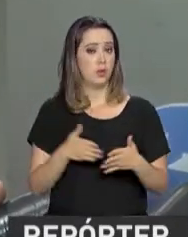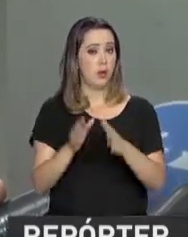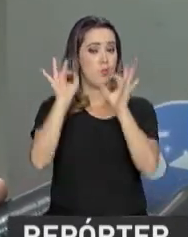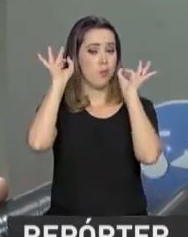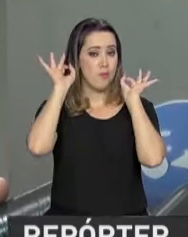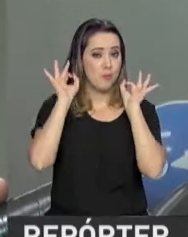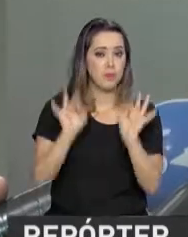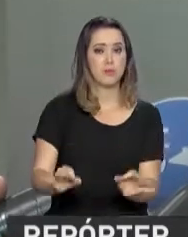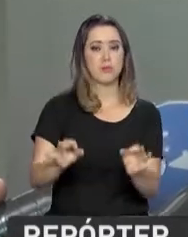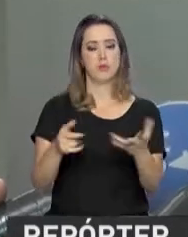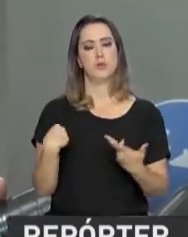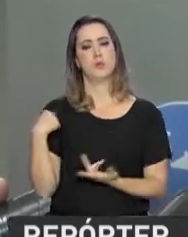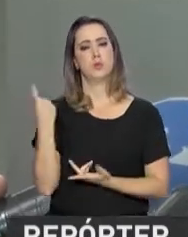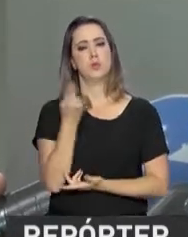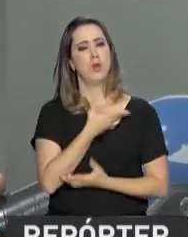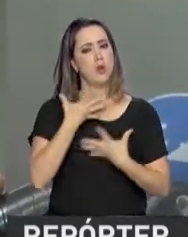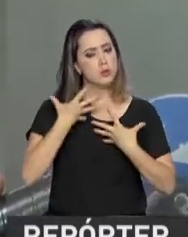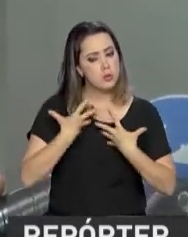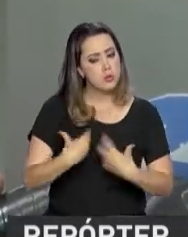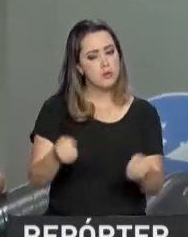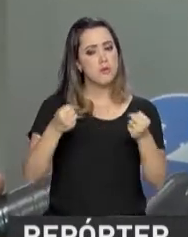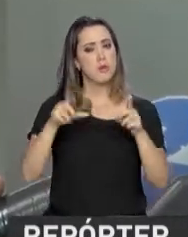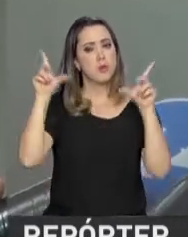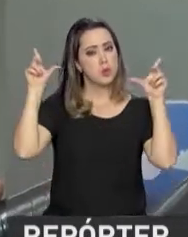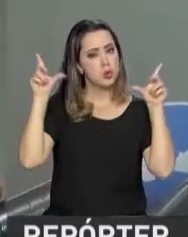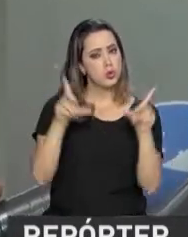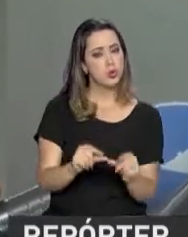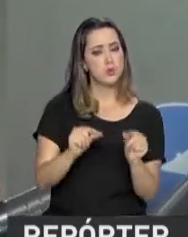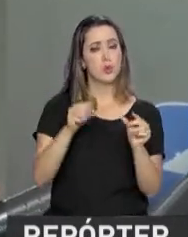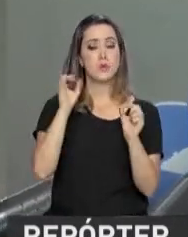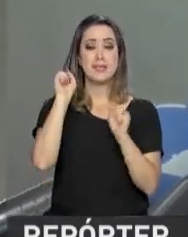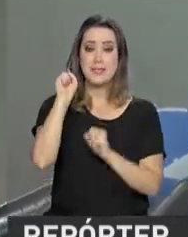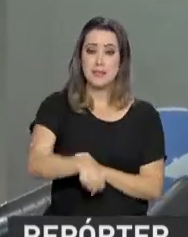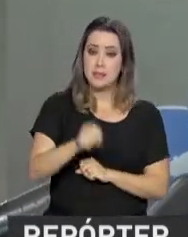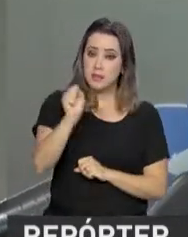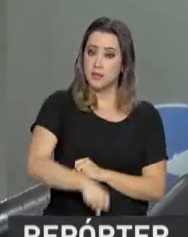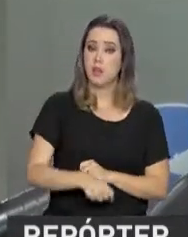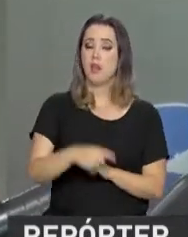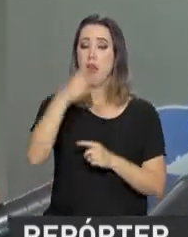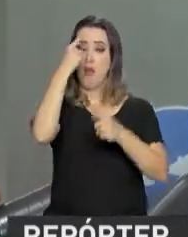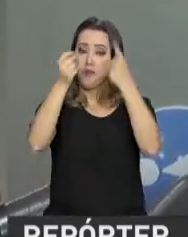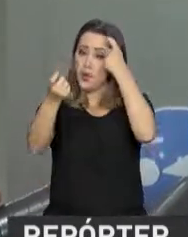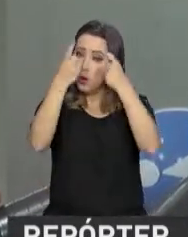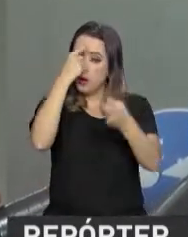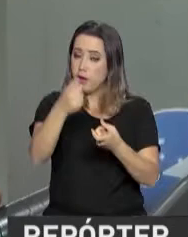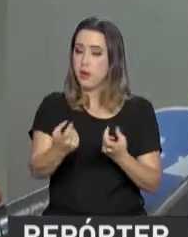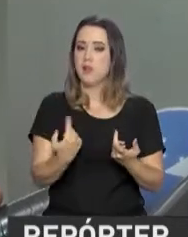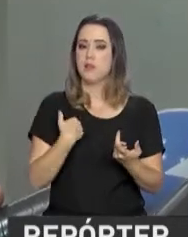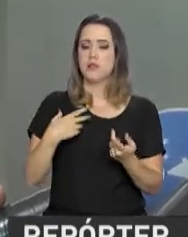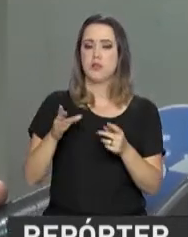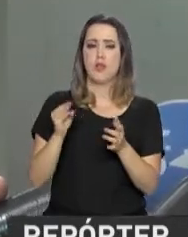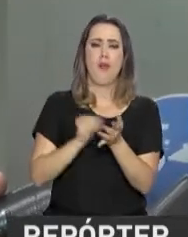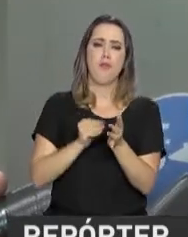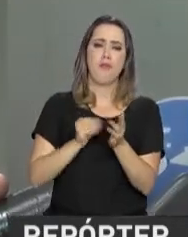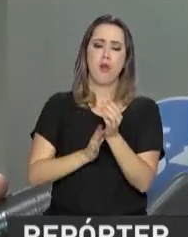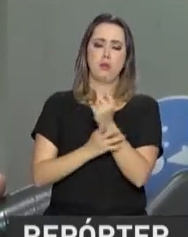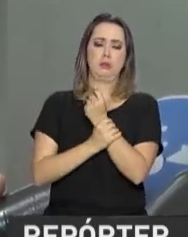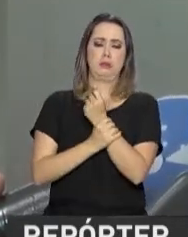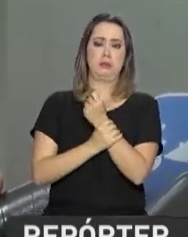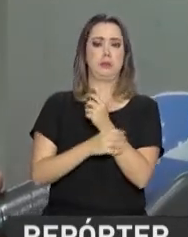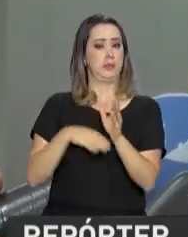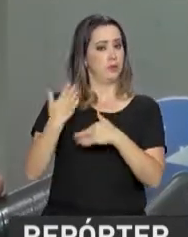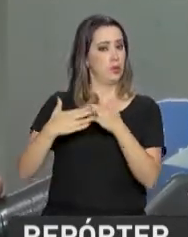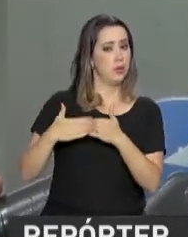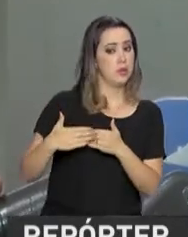certo e que nós vamos ter redução, sem sombra de dúvida, de violência e de insegurança no Rio de Janeiro